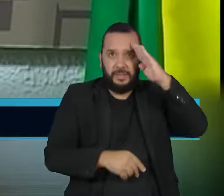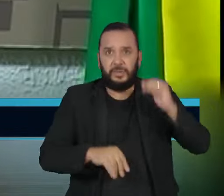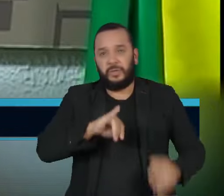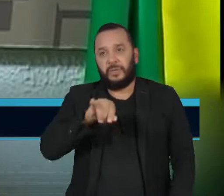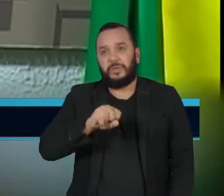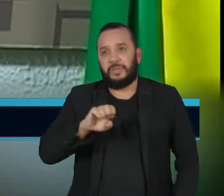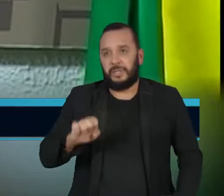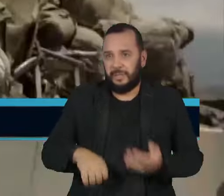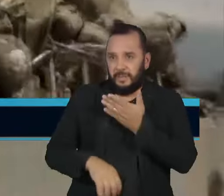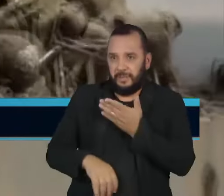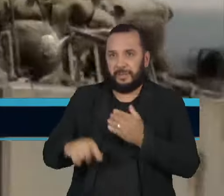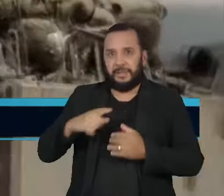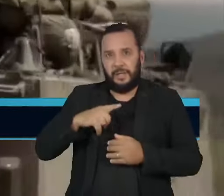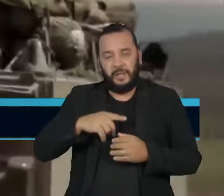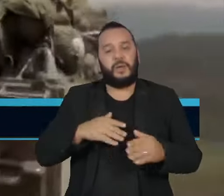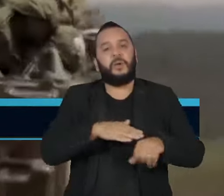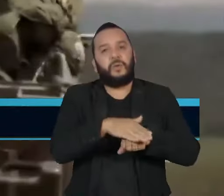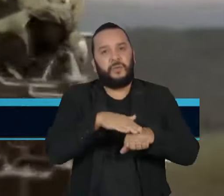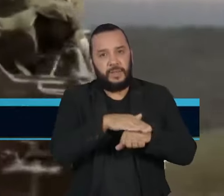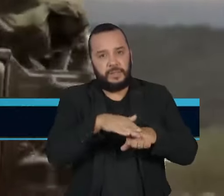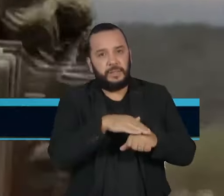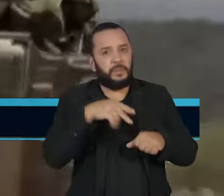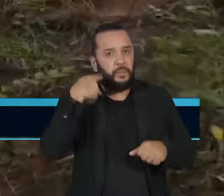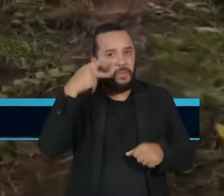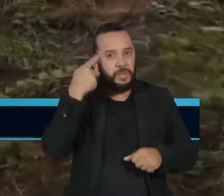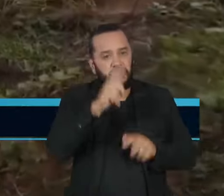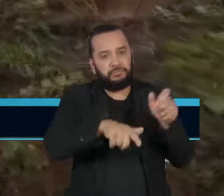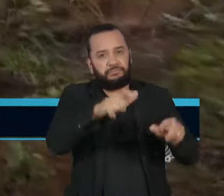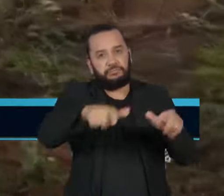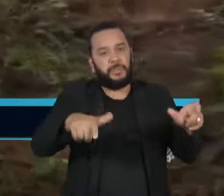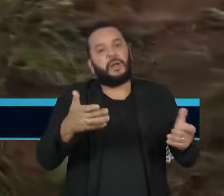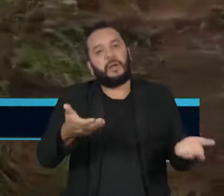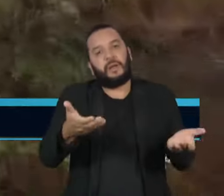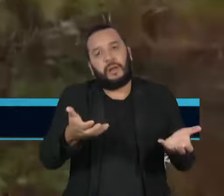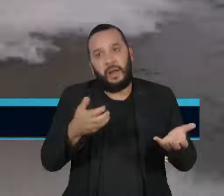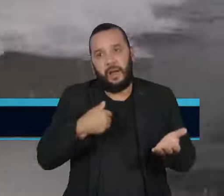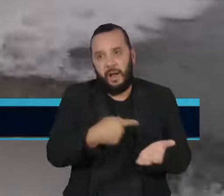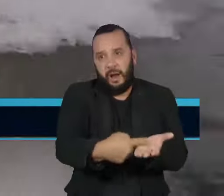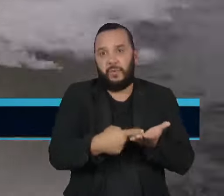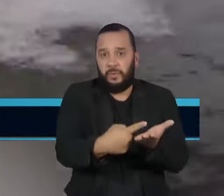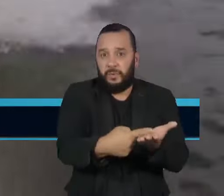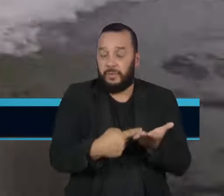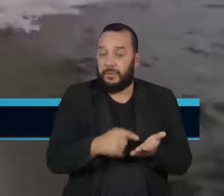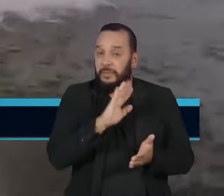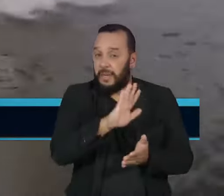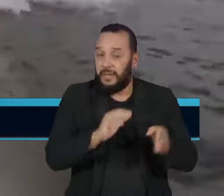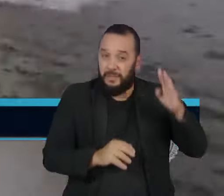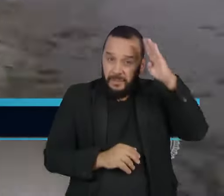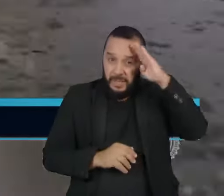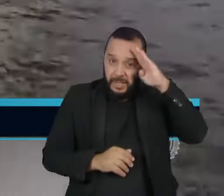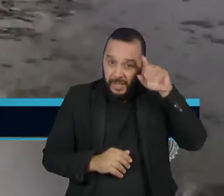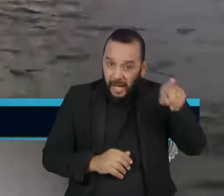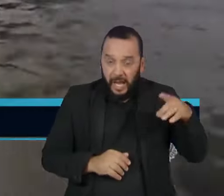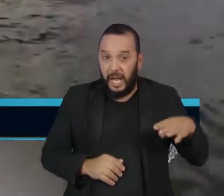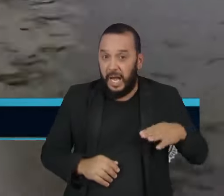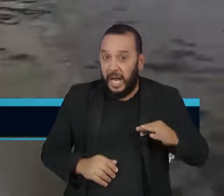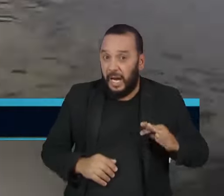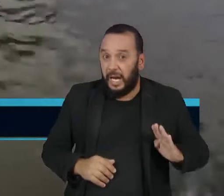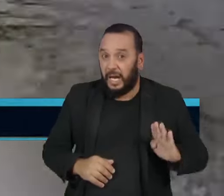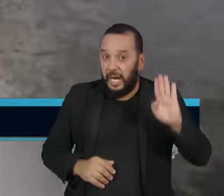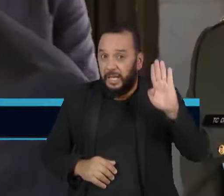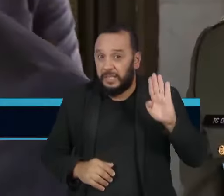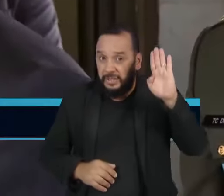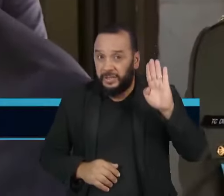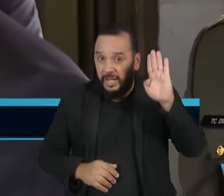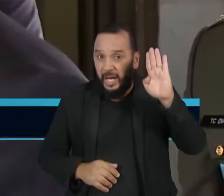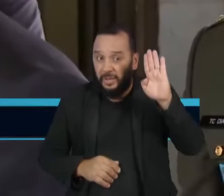conversa com parlamentares. Ele estaria disposto a um acordo, mas quer garantir no texto que os militares que se candidatarem não voltem para os